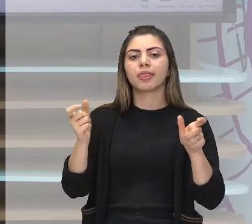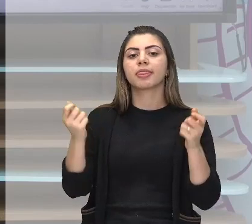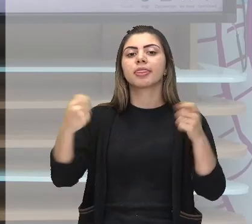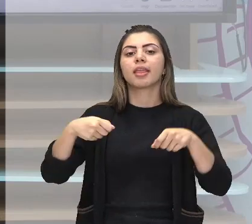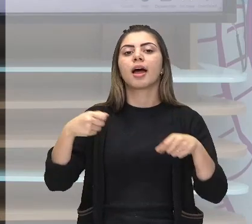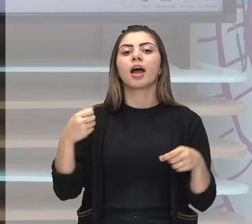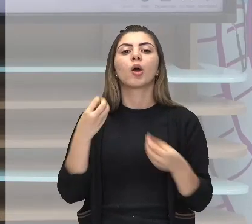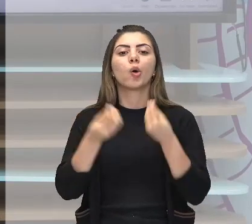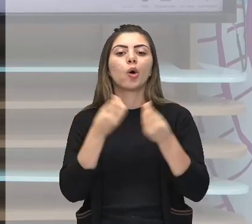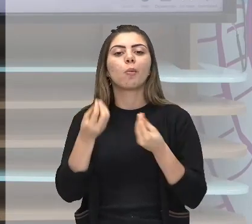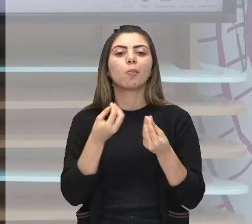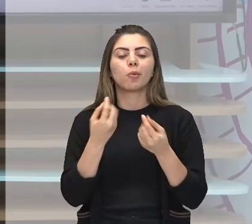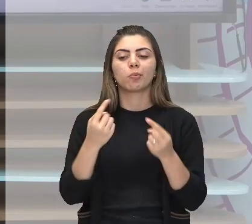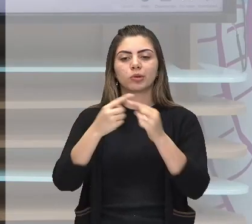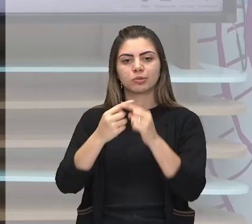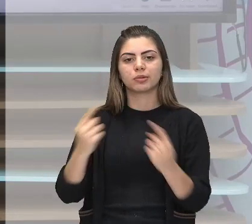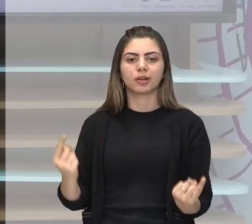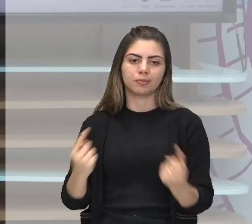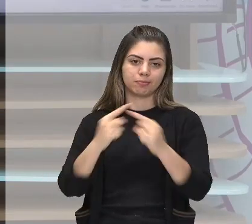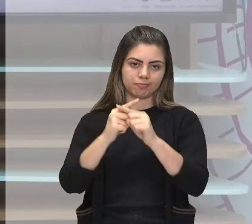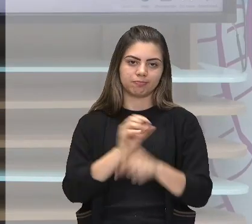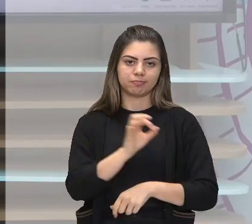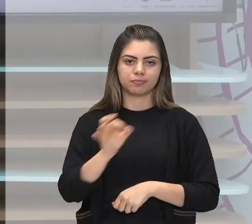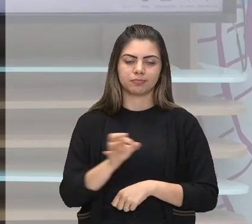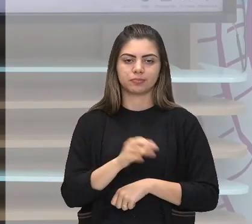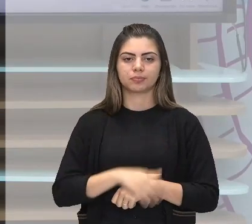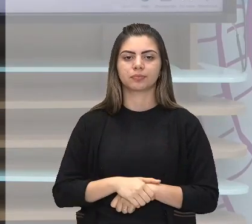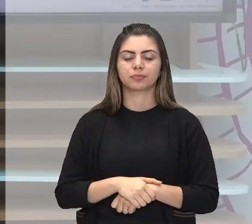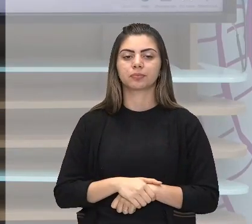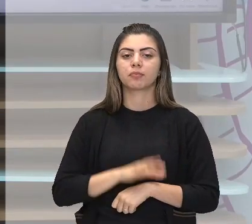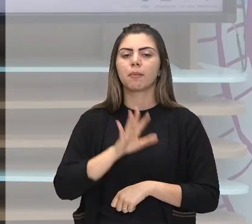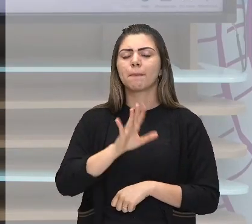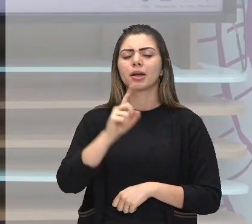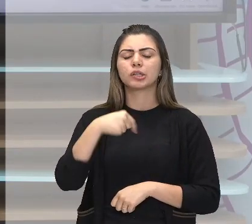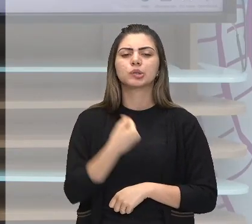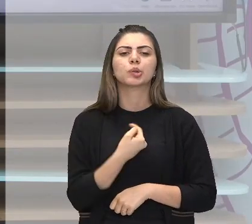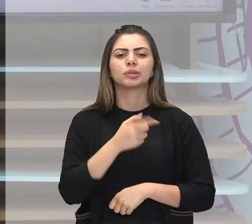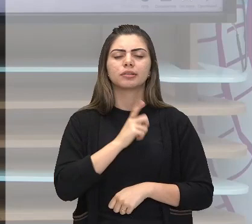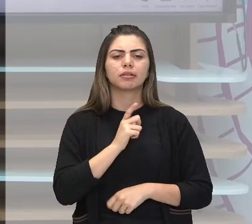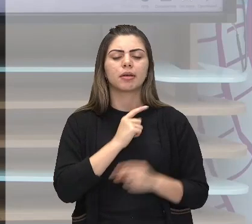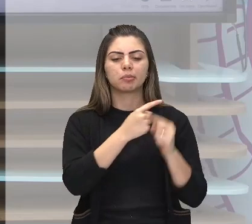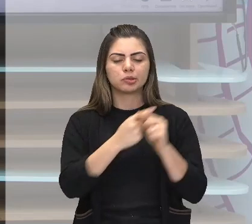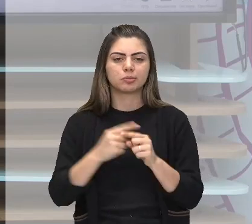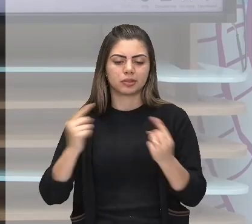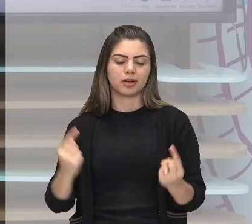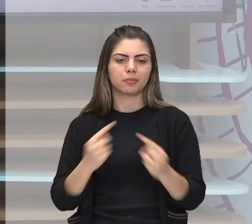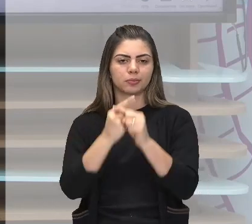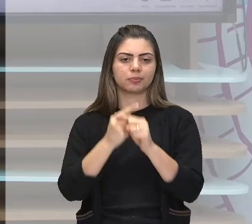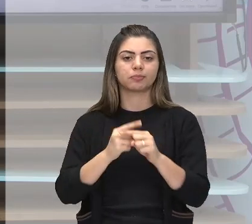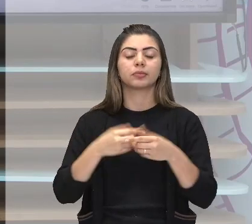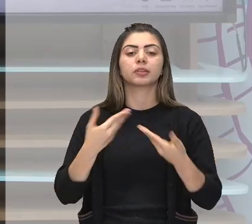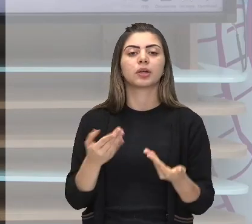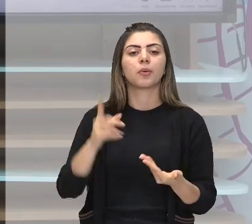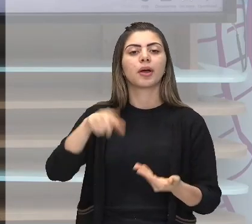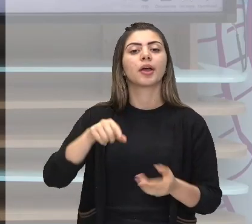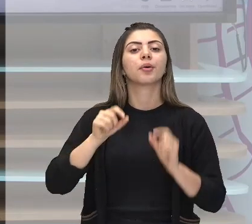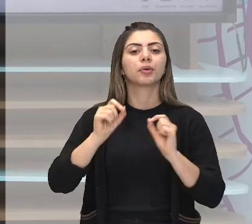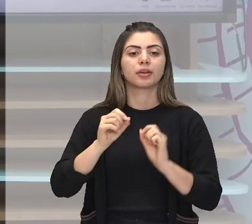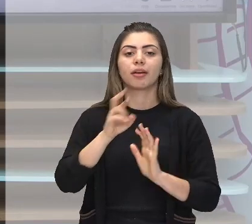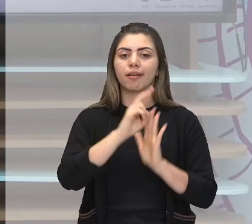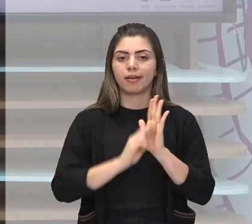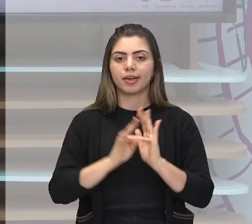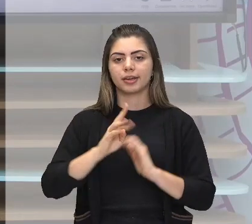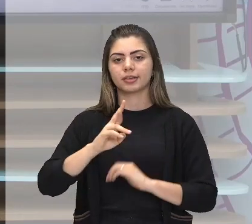a multiplicação cruzada. Mas ao multiplicar a multiplicação cruzada, você está diante de uma regra